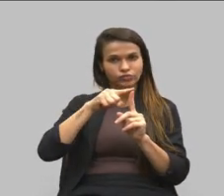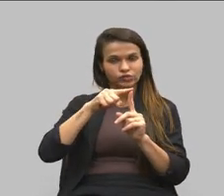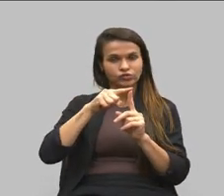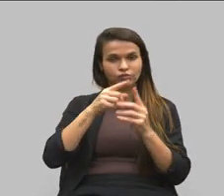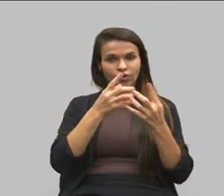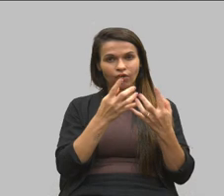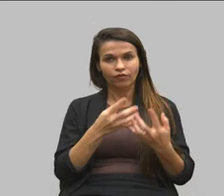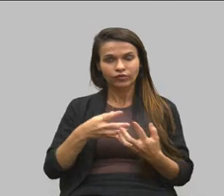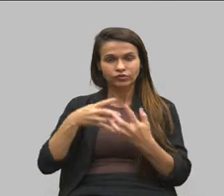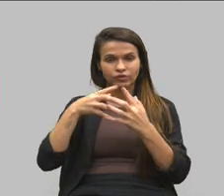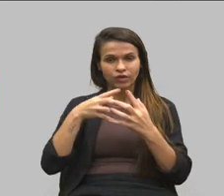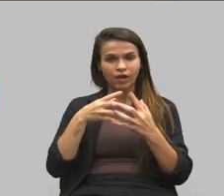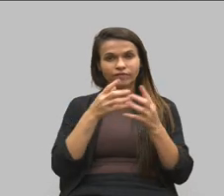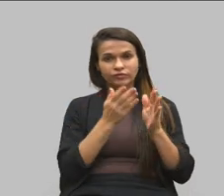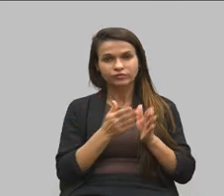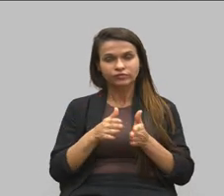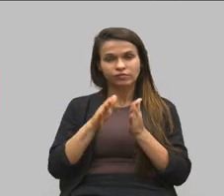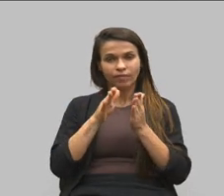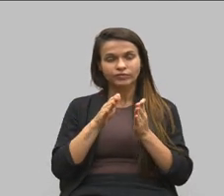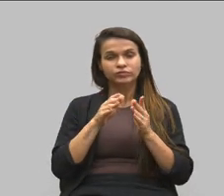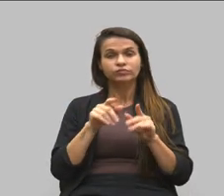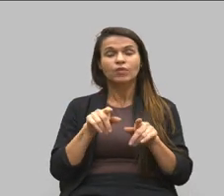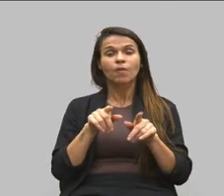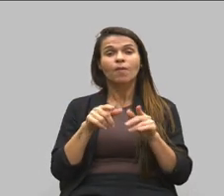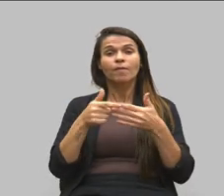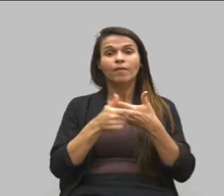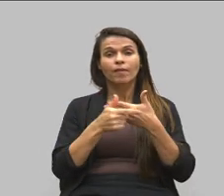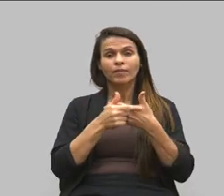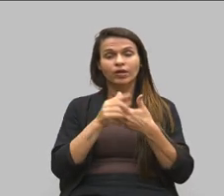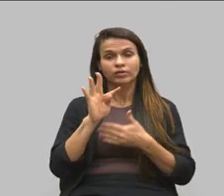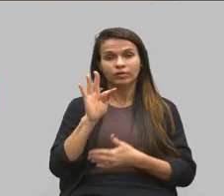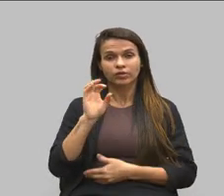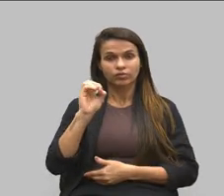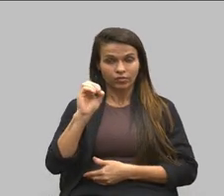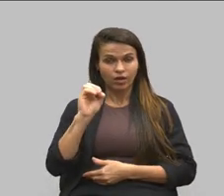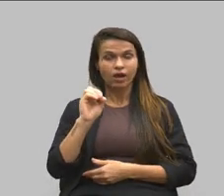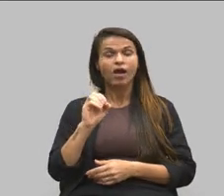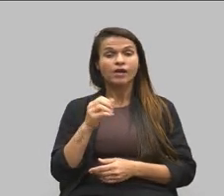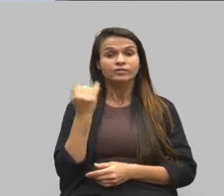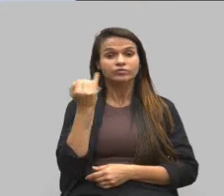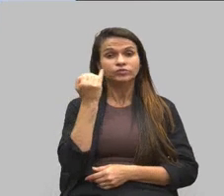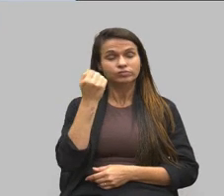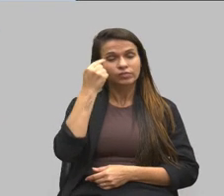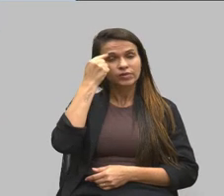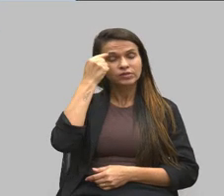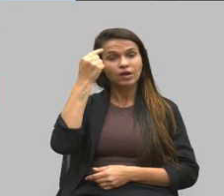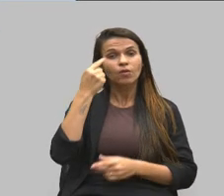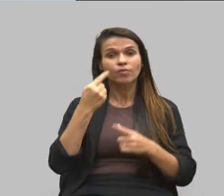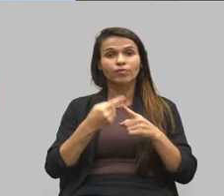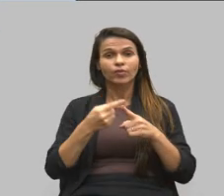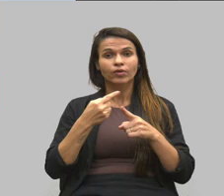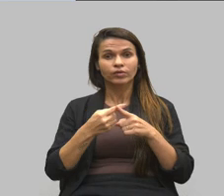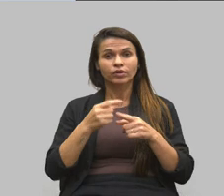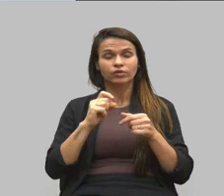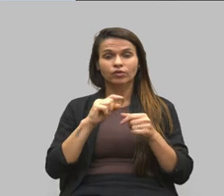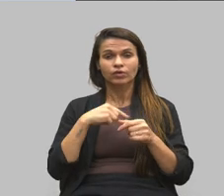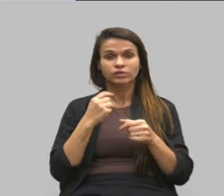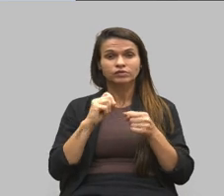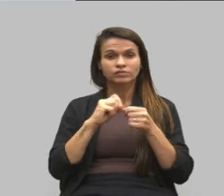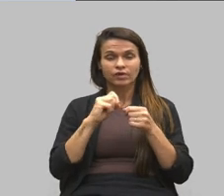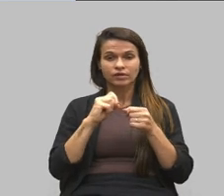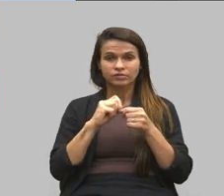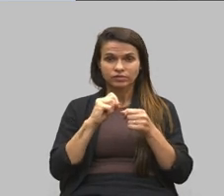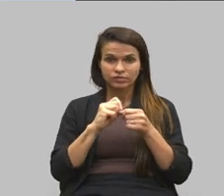quando falamos do papel do terapeuta ocupacional é importante a gente pensar no que e no por fazemos as nossas intervenções